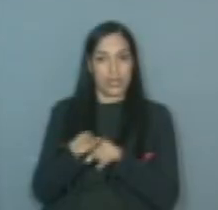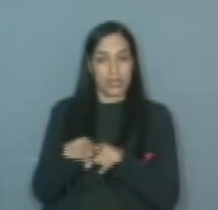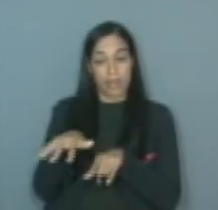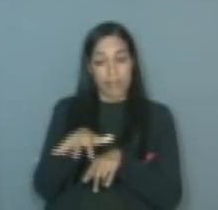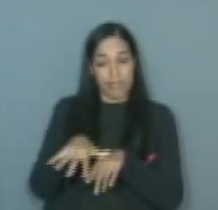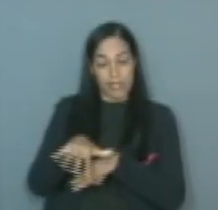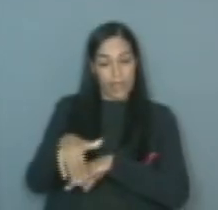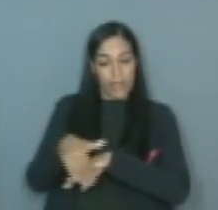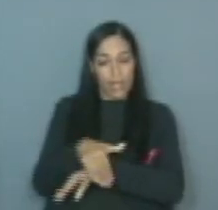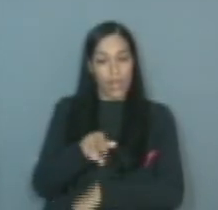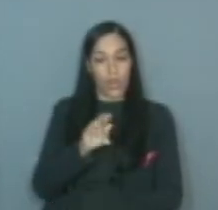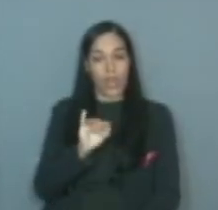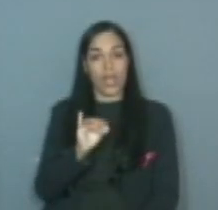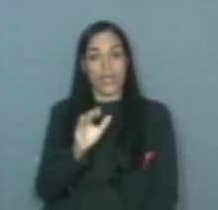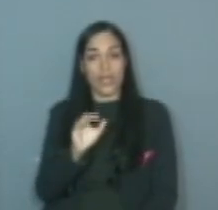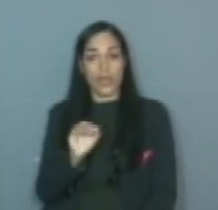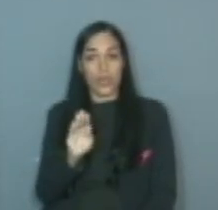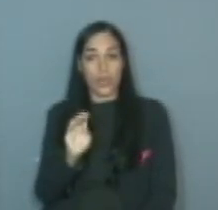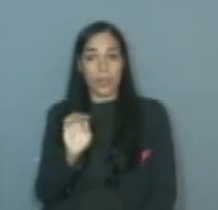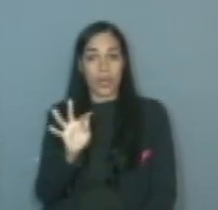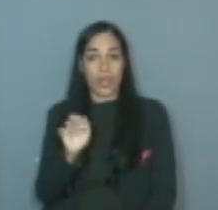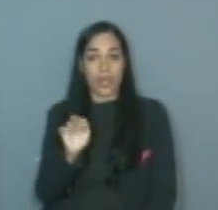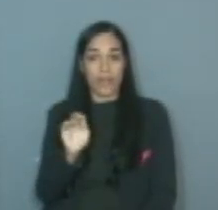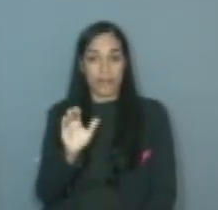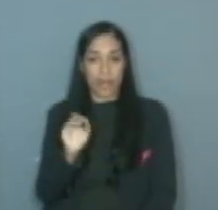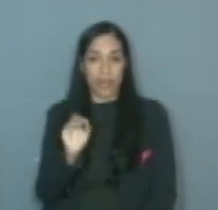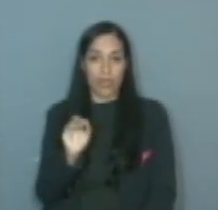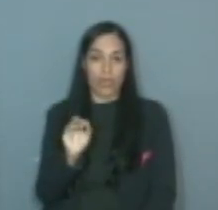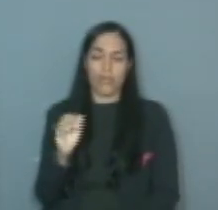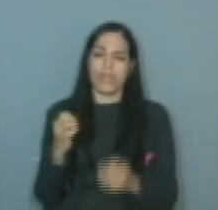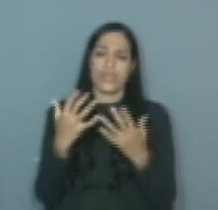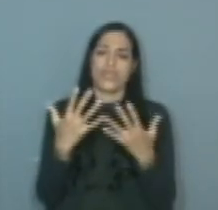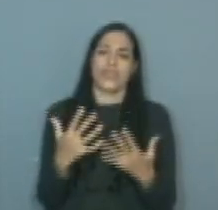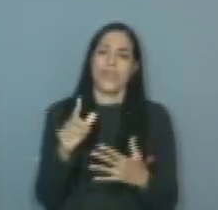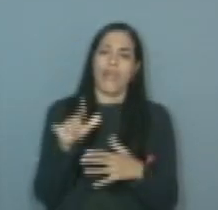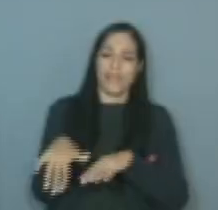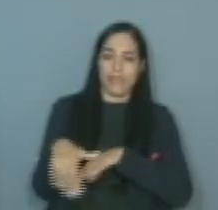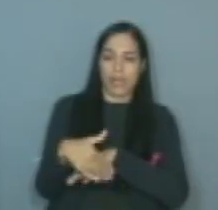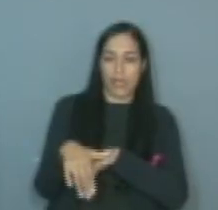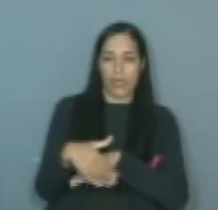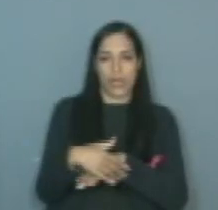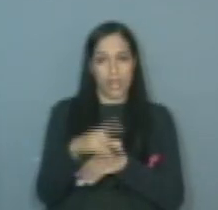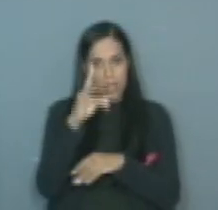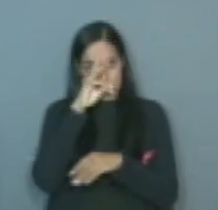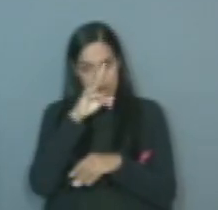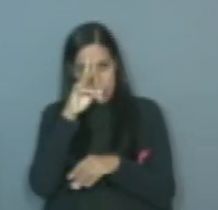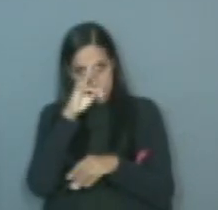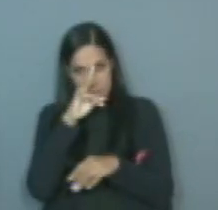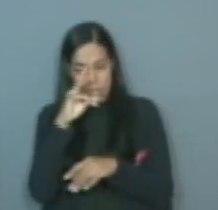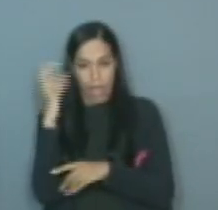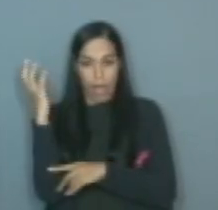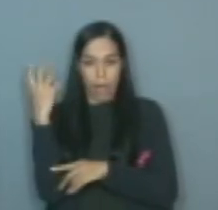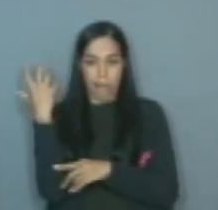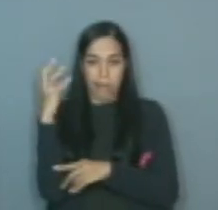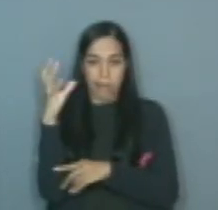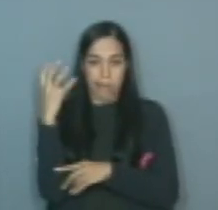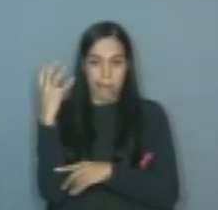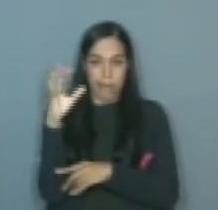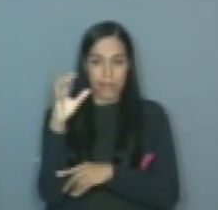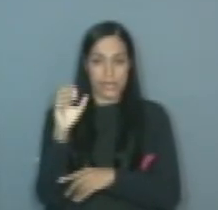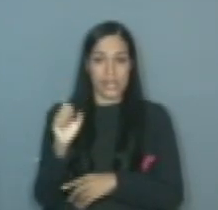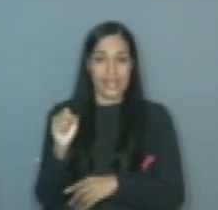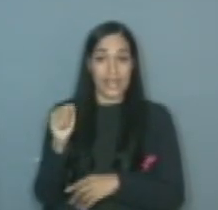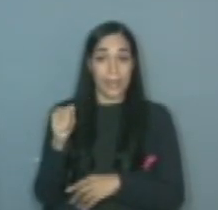rua Rio Botafogo. Eduardo, que rua é essa? Por que você está falando disso? Vocês lembram de uma ambulância do SAMU que foi fazer